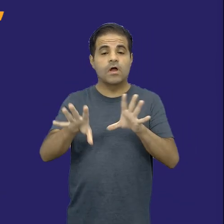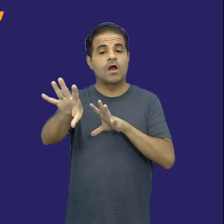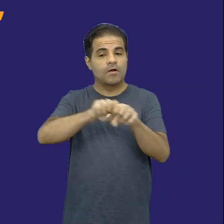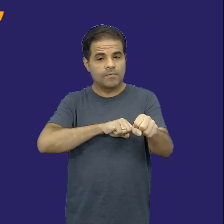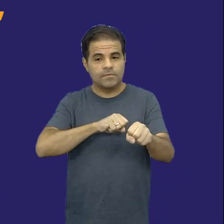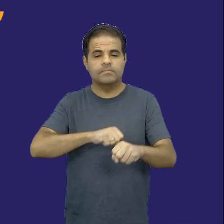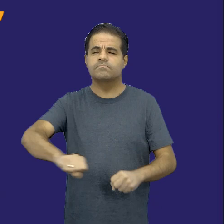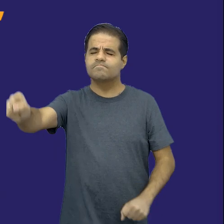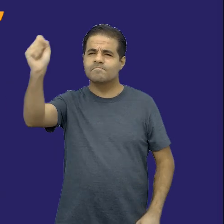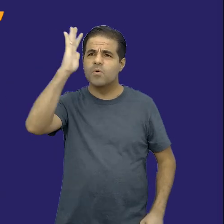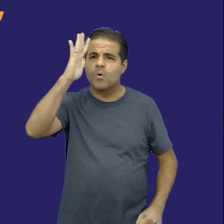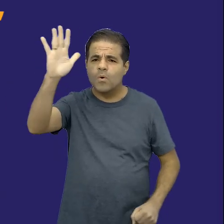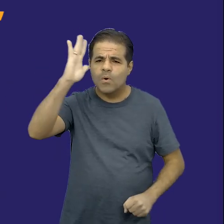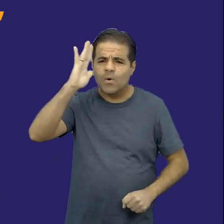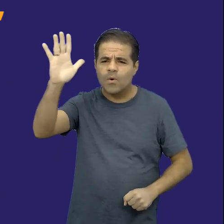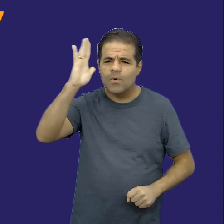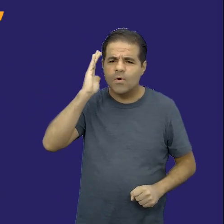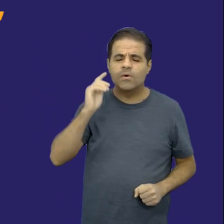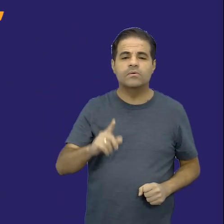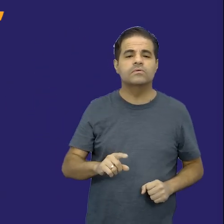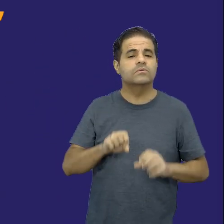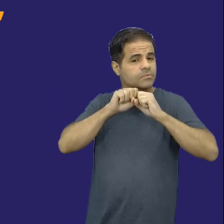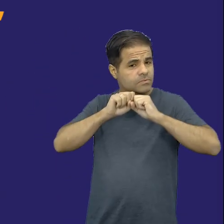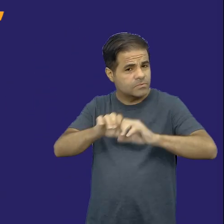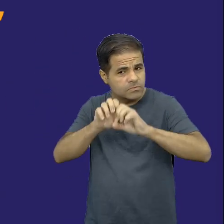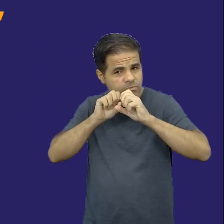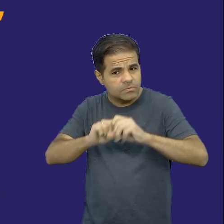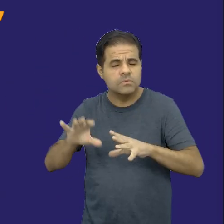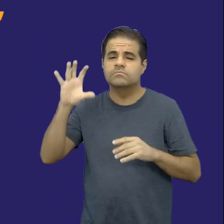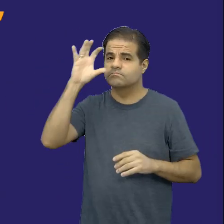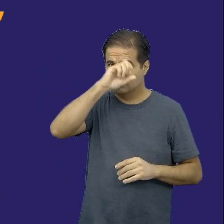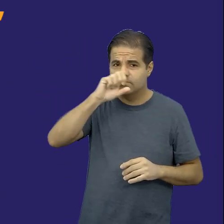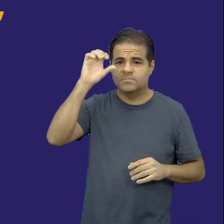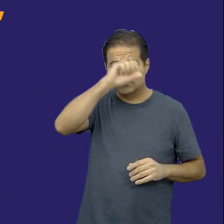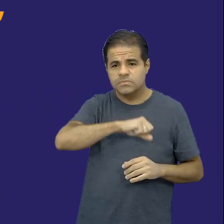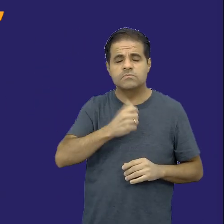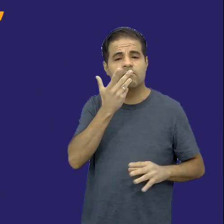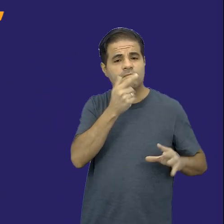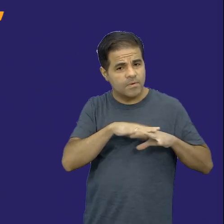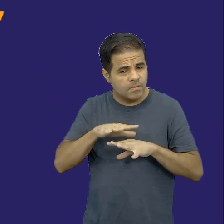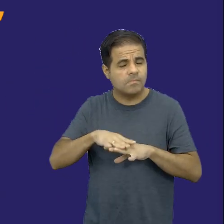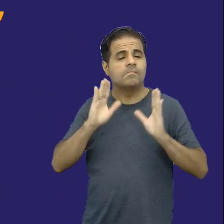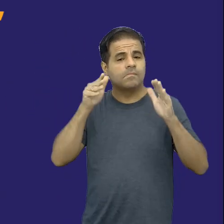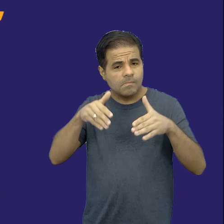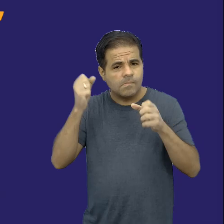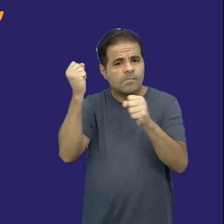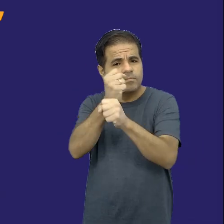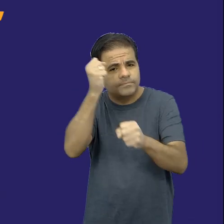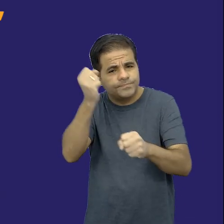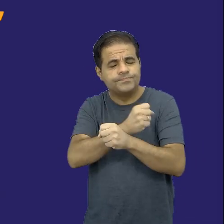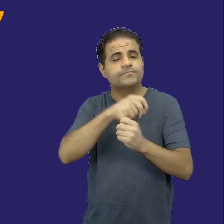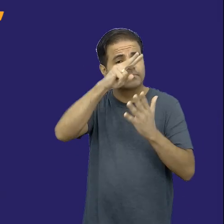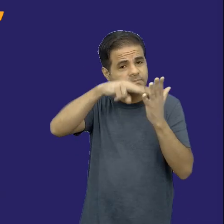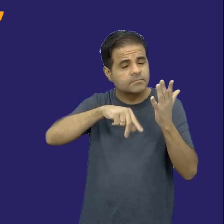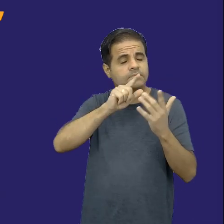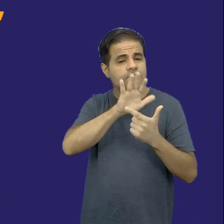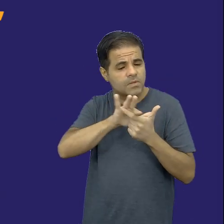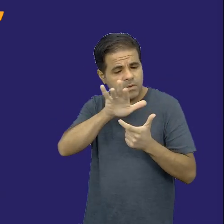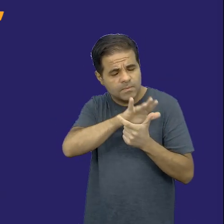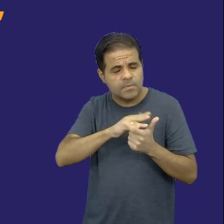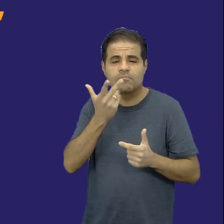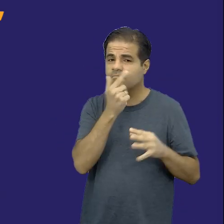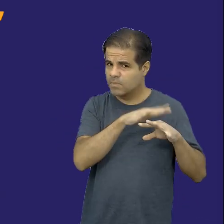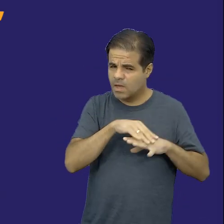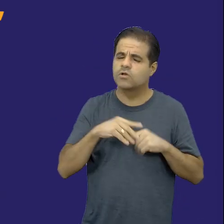hoje, refletir sobre a investigação matemática no ensino e aprendizagem de matemática com foco na construção do letramento matemático. Agora